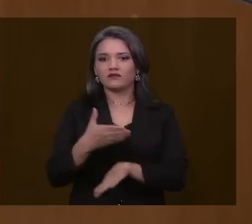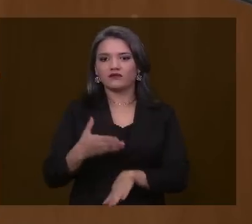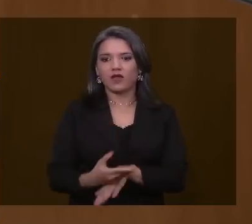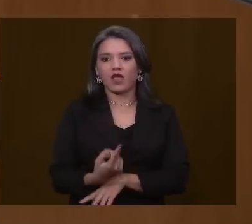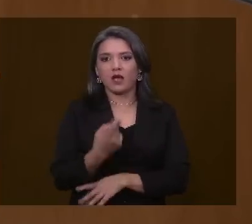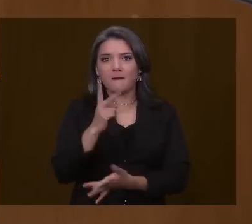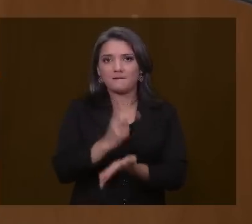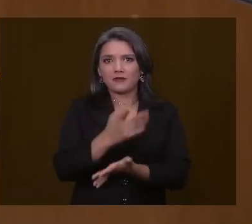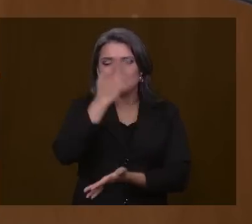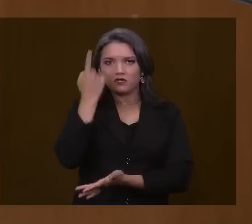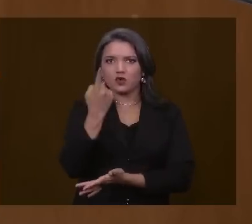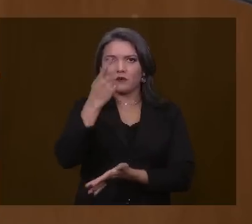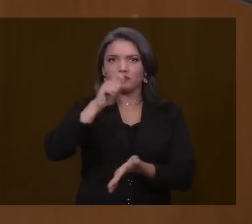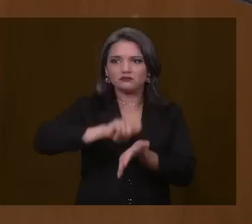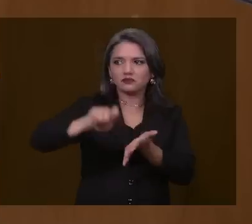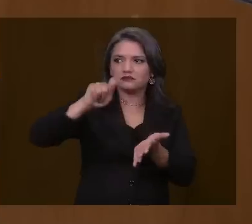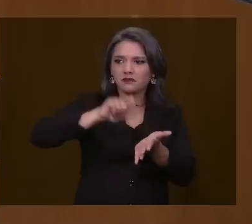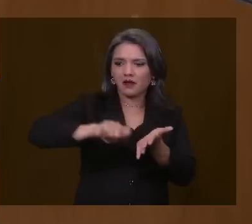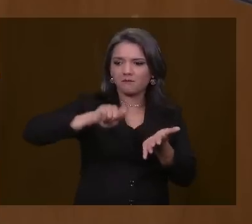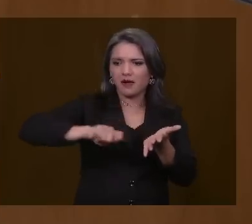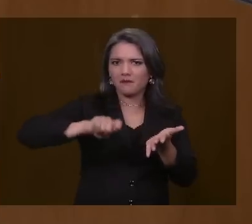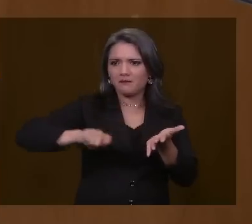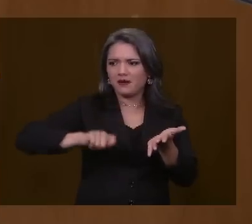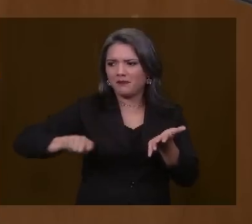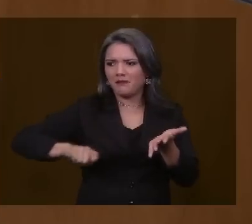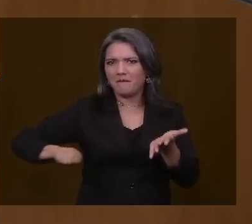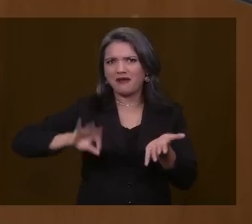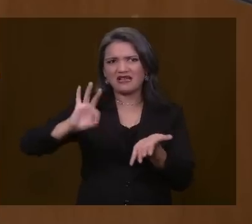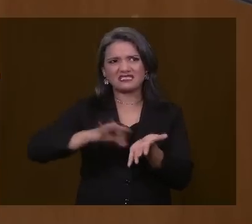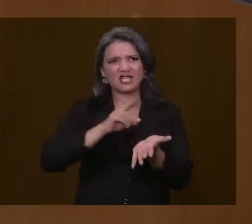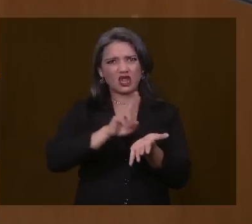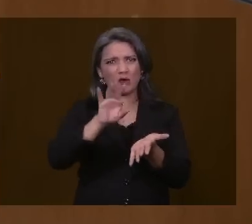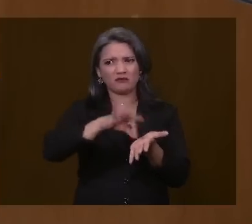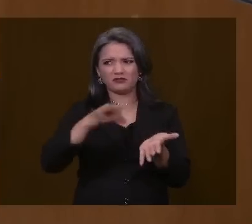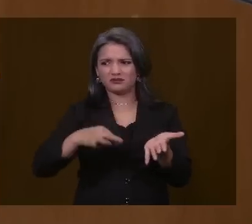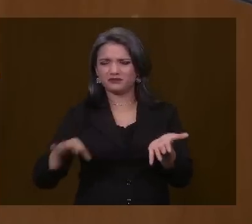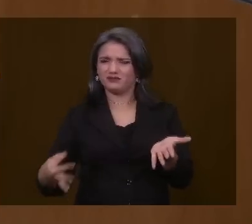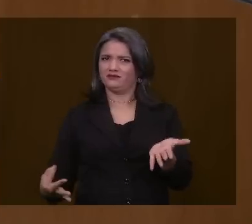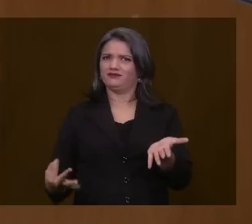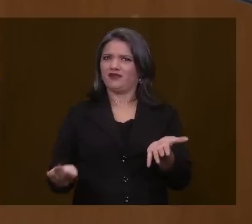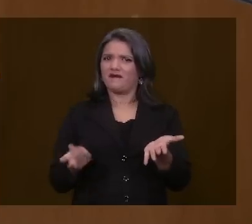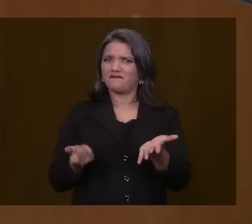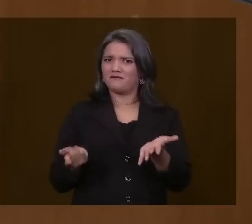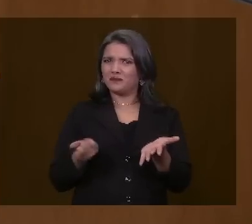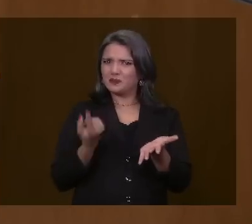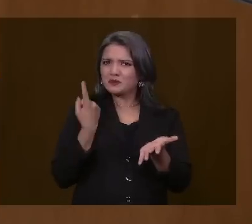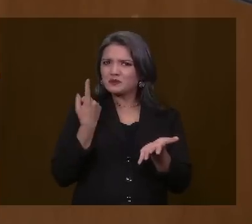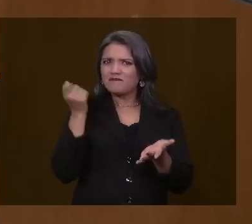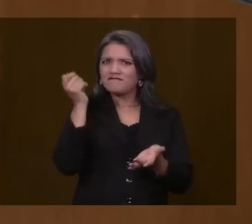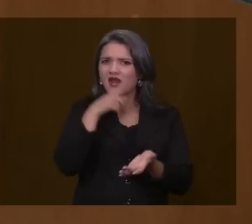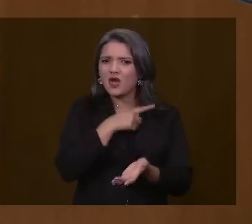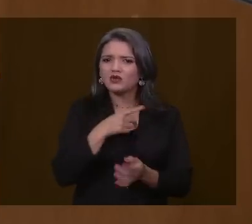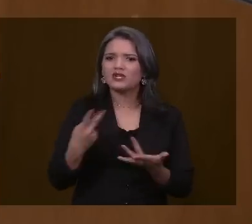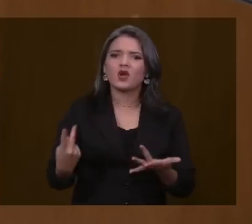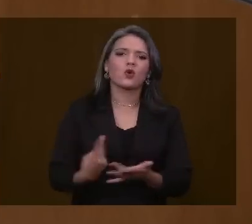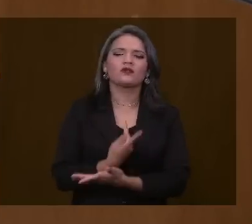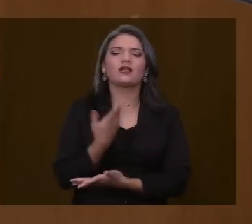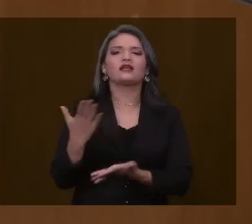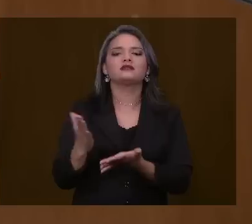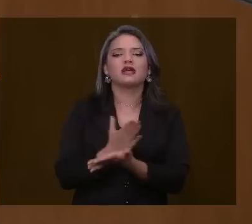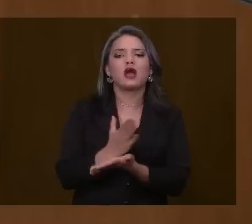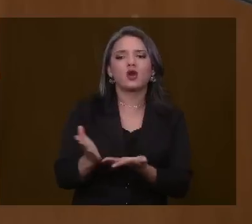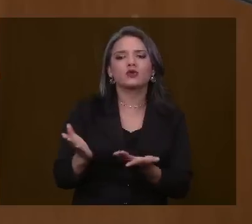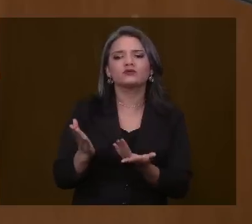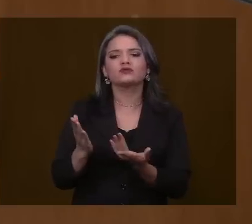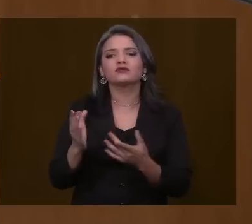um mesmo punho. A fraude sequer ficava entre os vivos. Pleitos acirrados eram decididos pelos